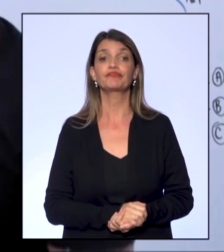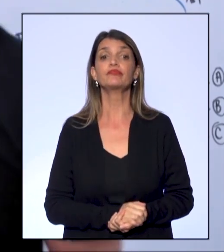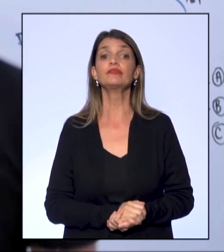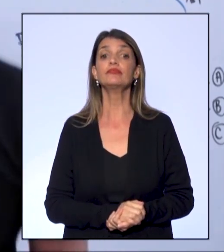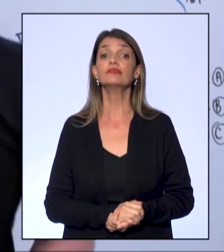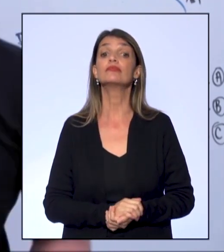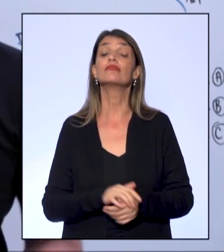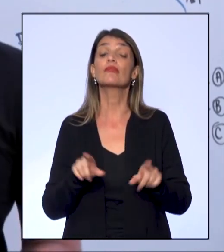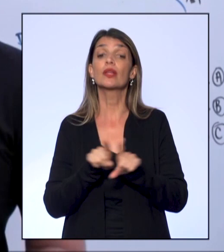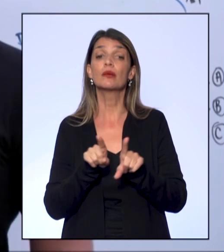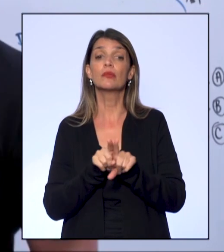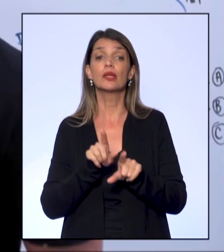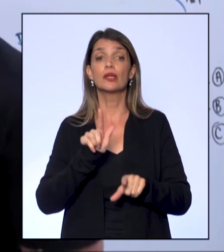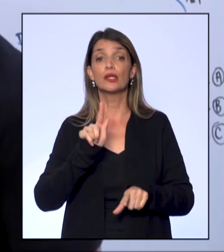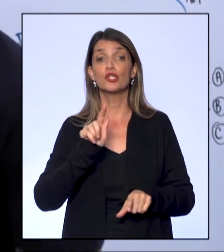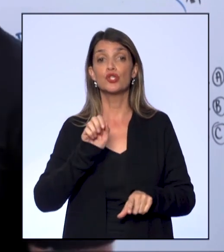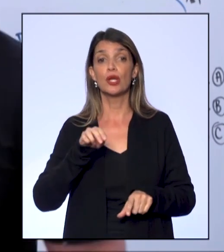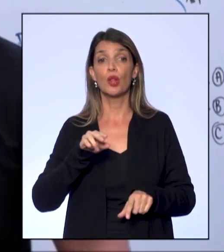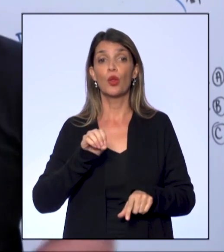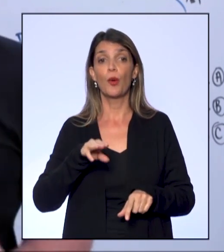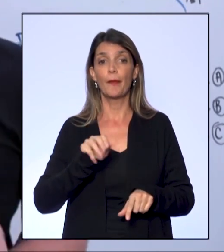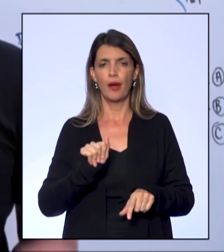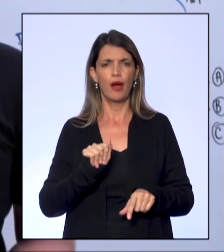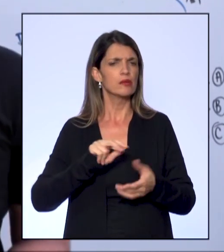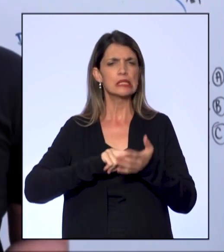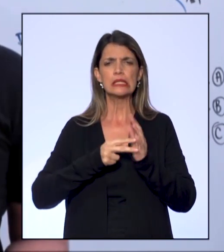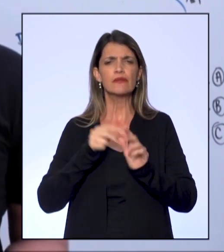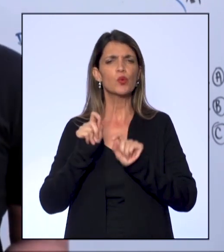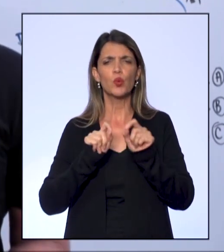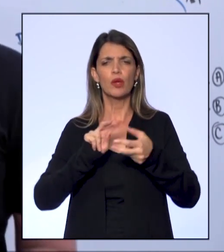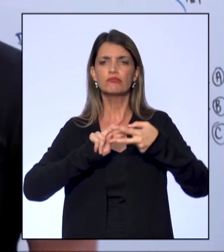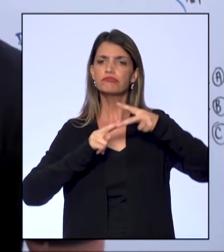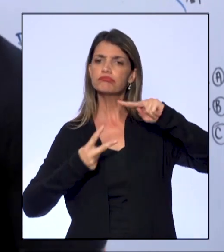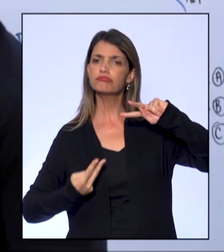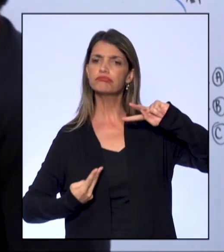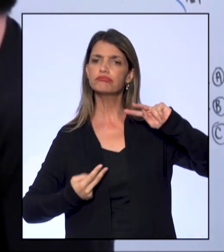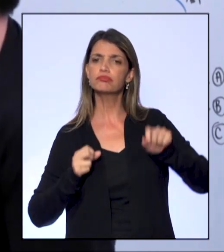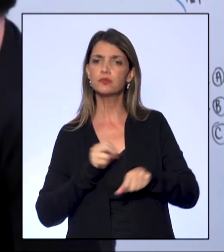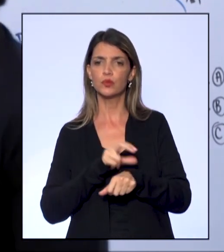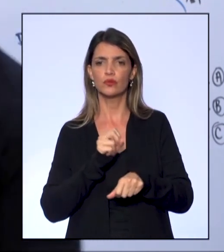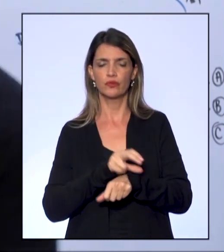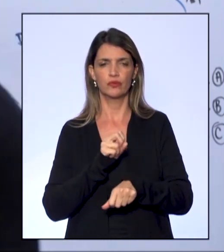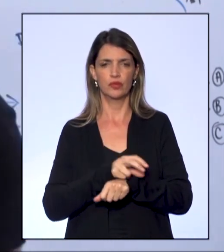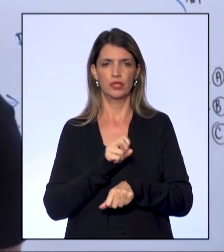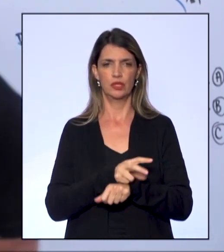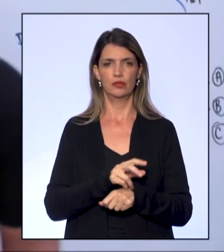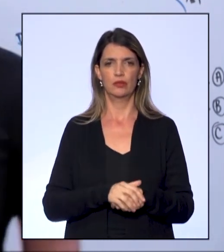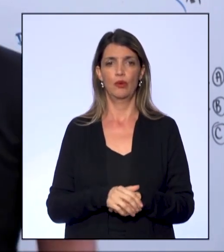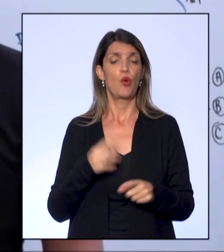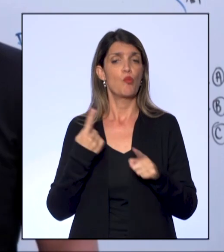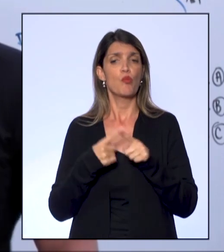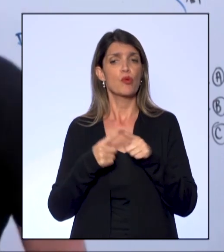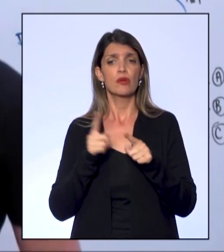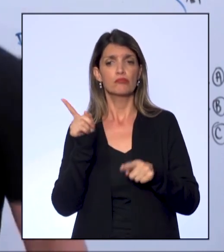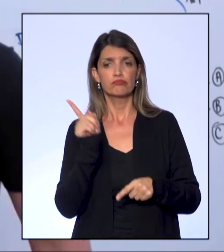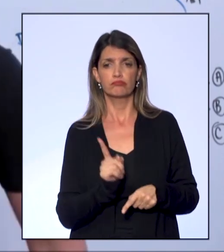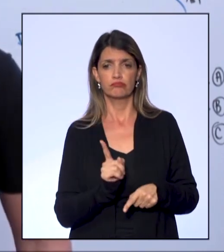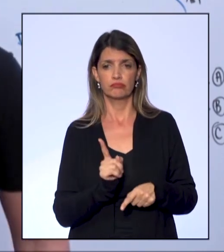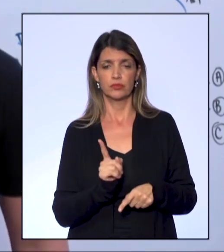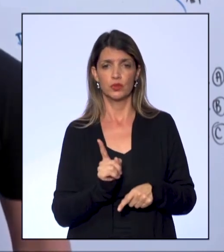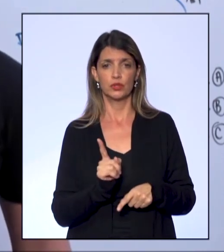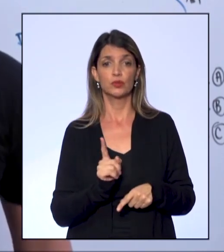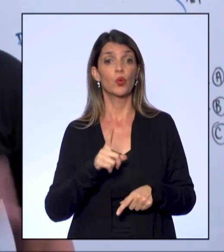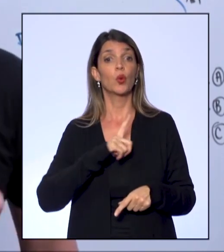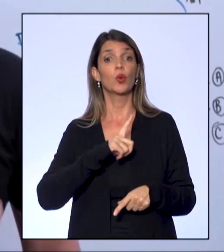coisa, genoma. O que é um genoma, galera? O material genético do vírus. Basicamente, prova, porque eu coloquei o tracinho aqui. Quando